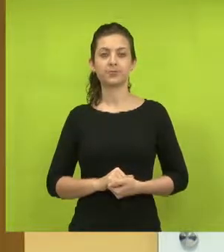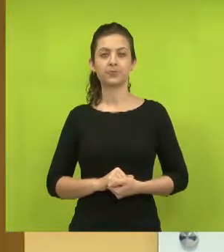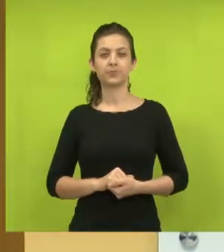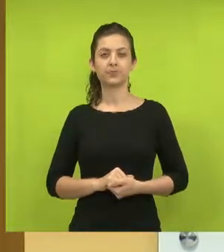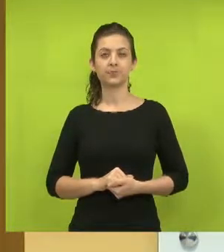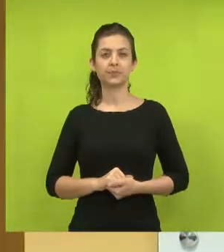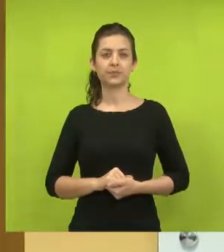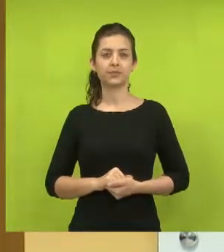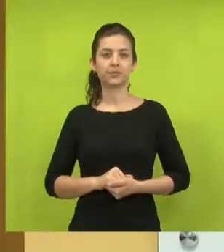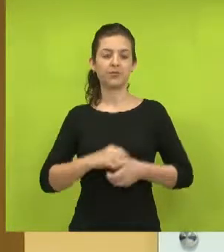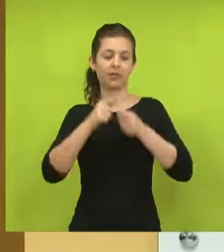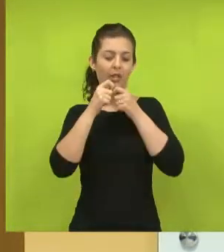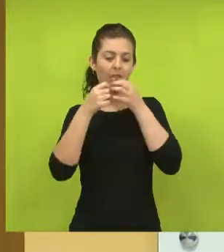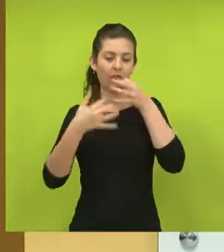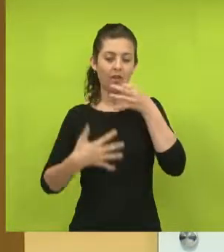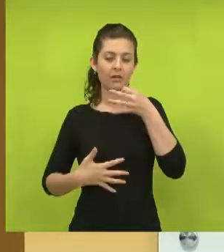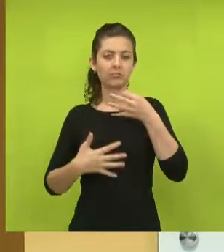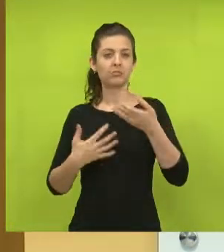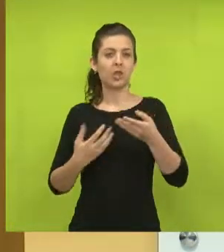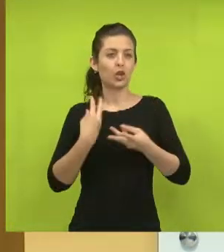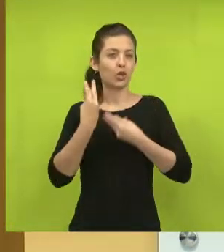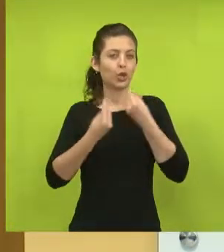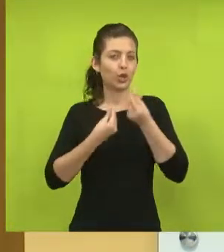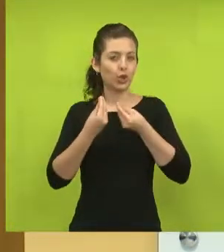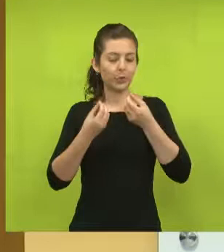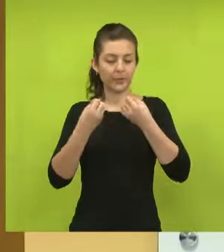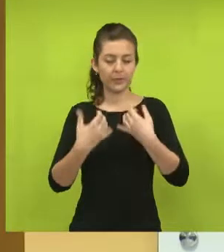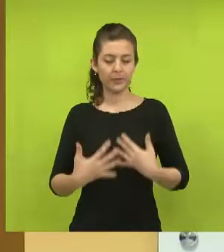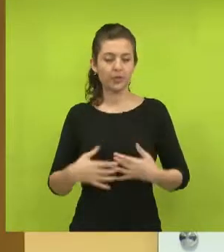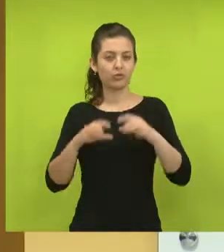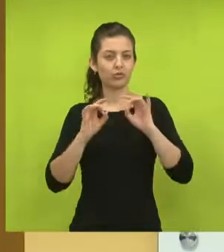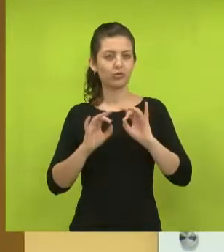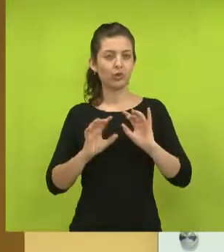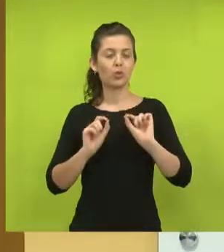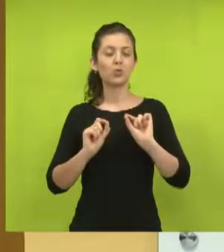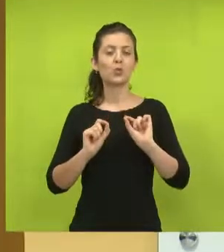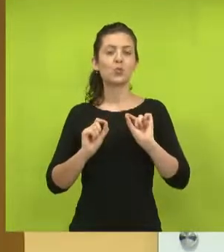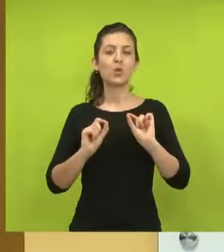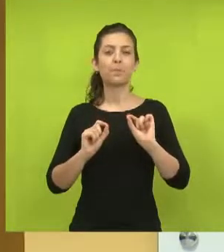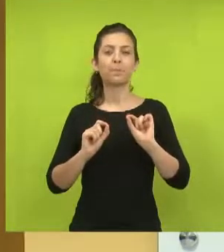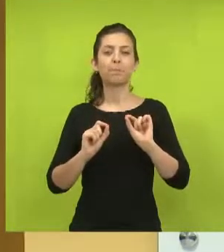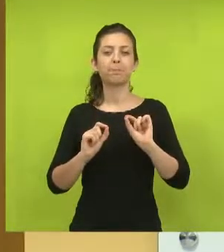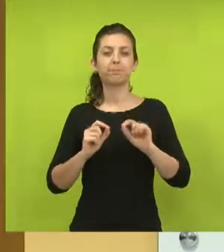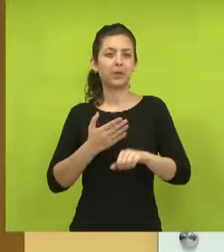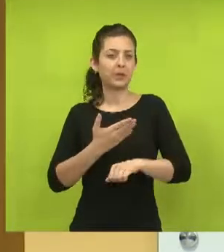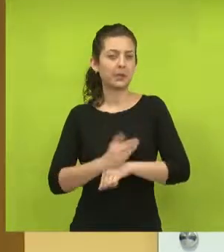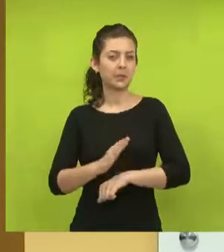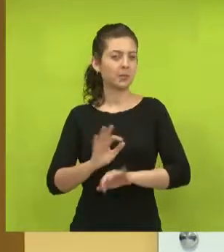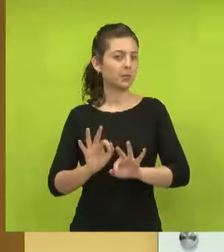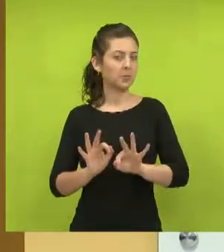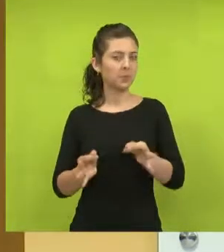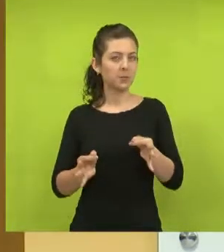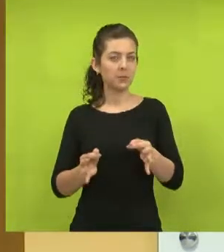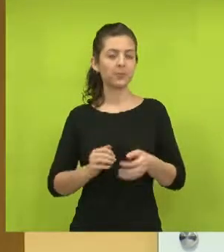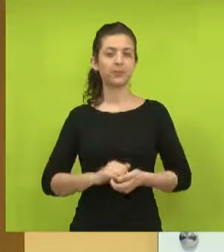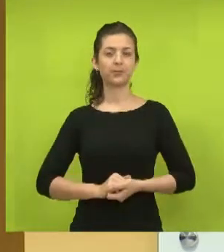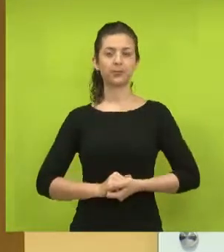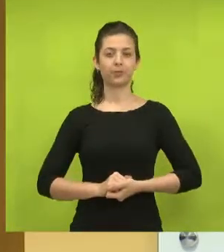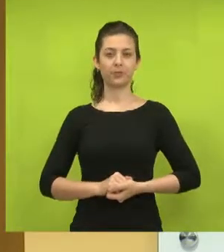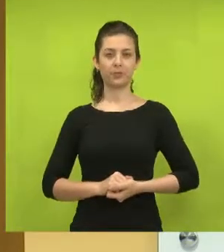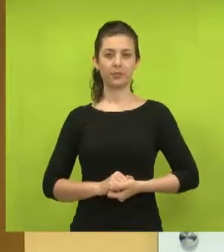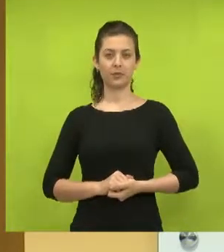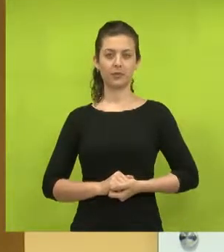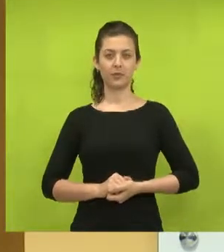Eu nem vou discorrer como está aqui a justificativa, eu só vou ser prática, né?